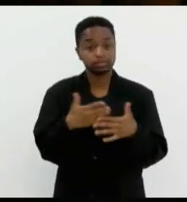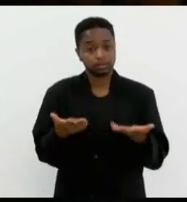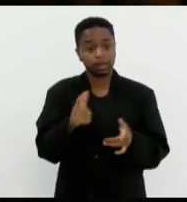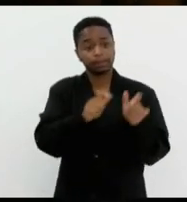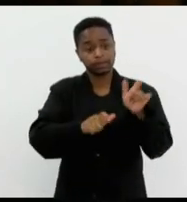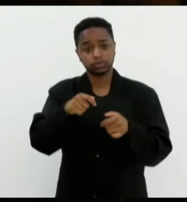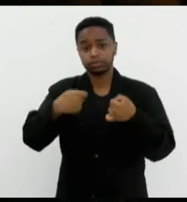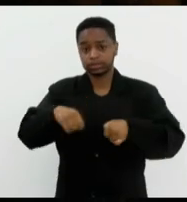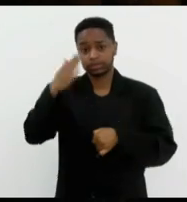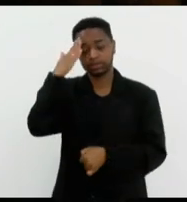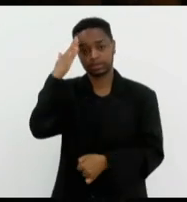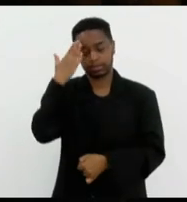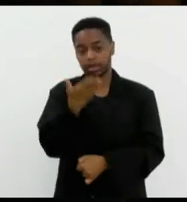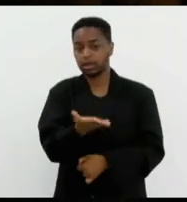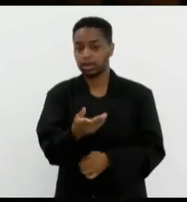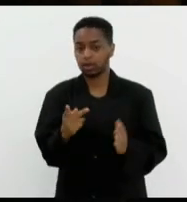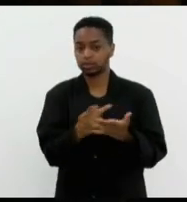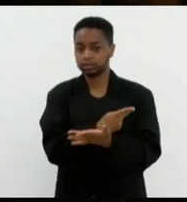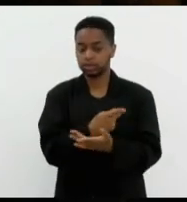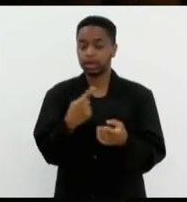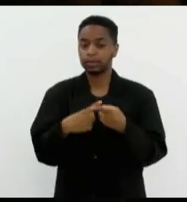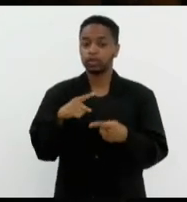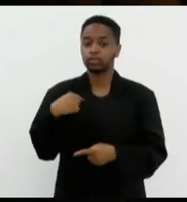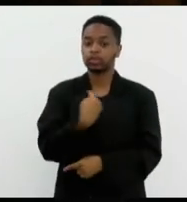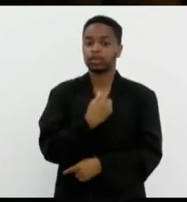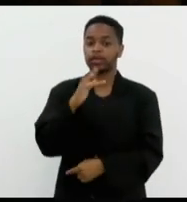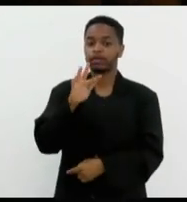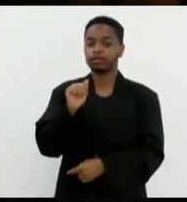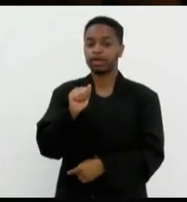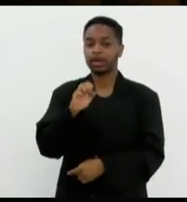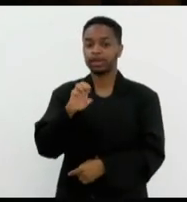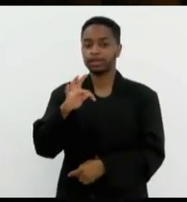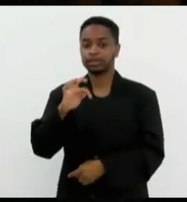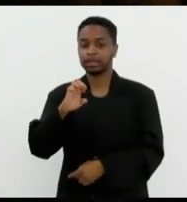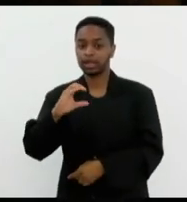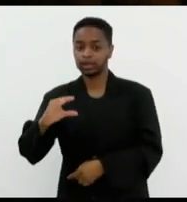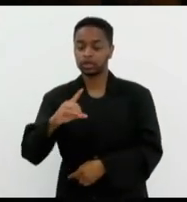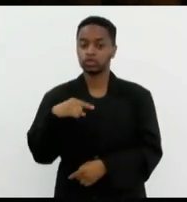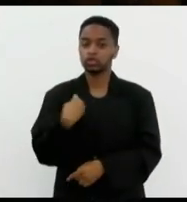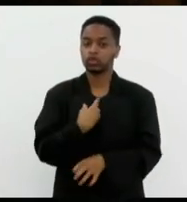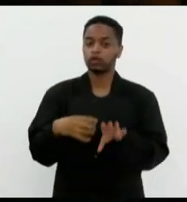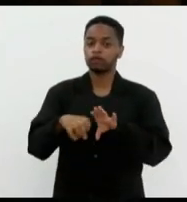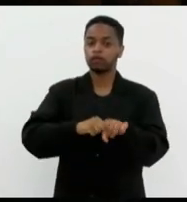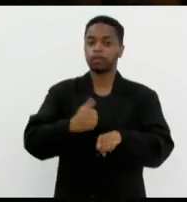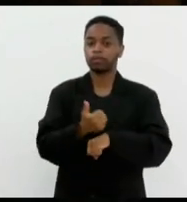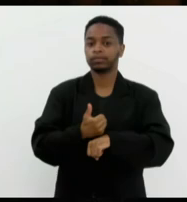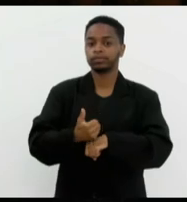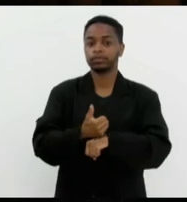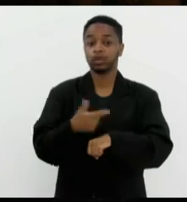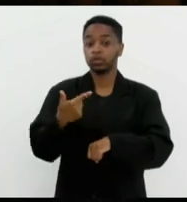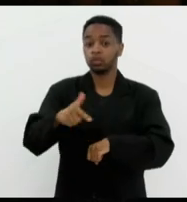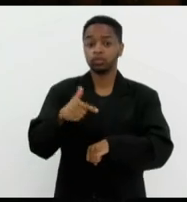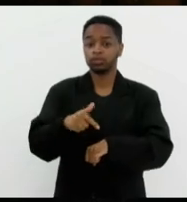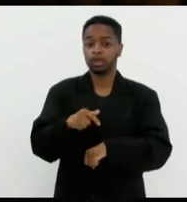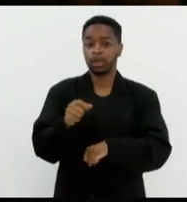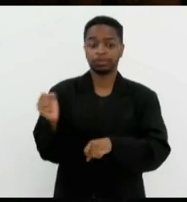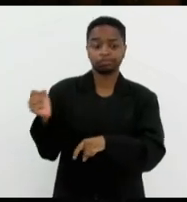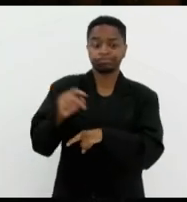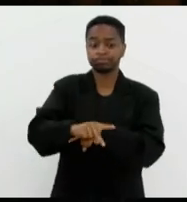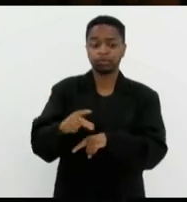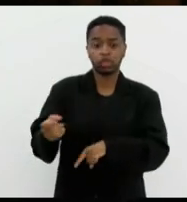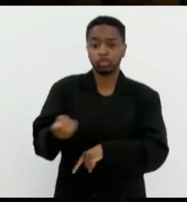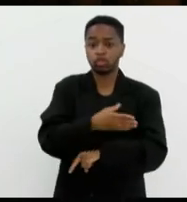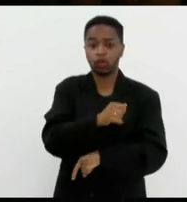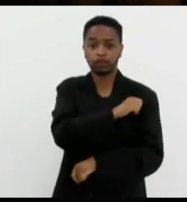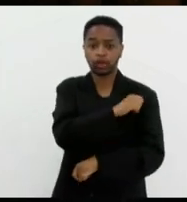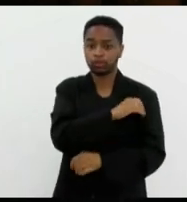saber disso. A nossa FAETEC, a nossa formação profissional, não tem nenhum aluno novo até agora